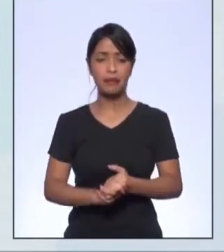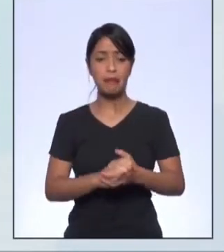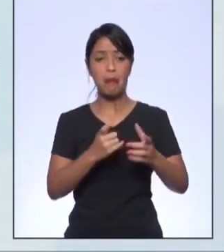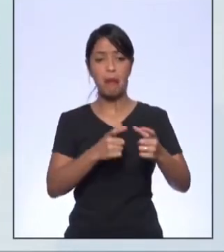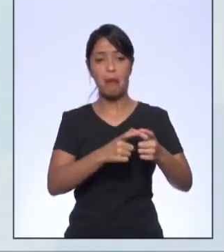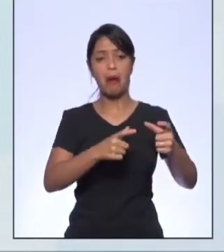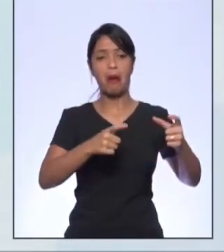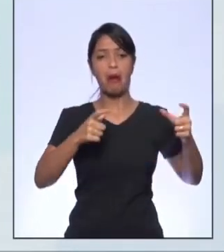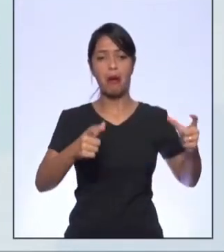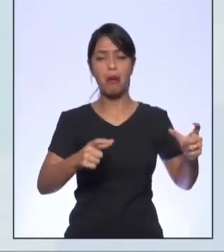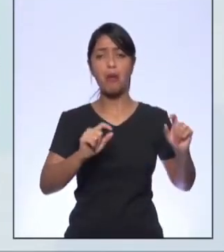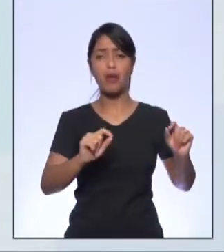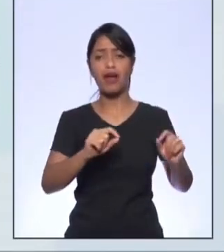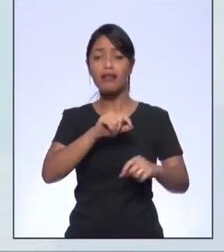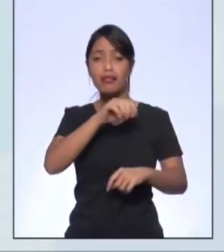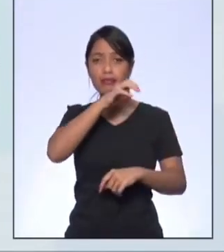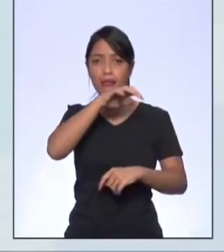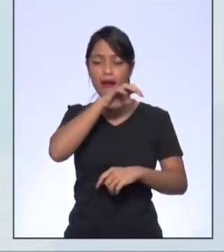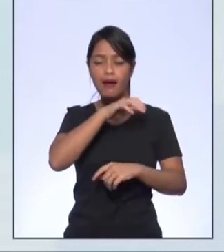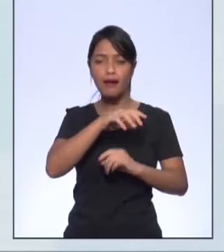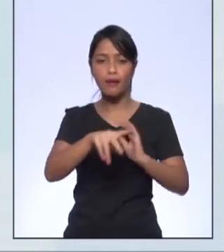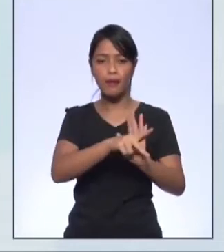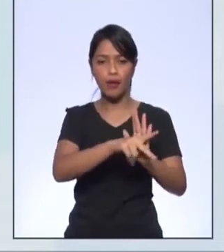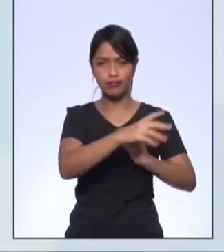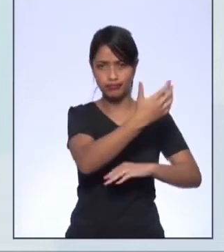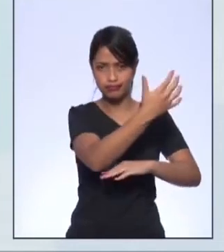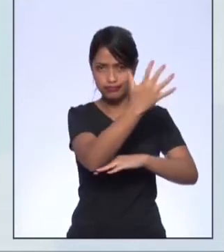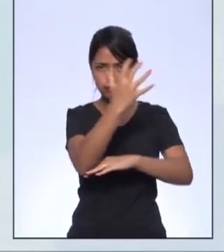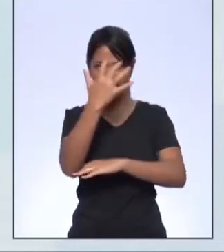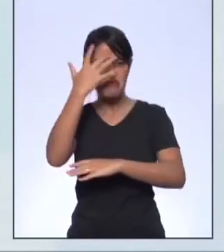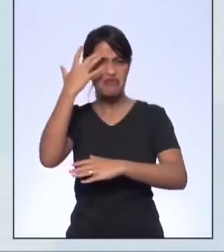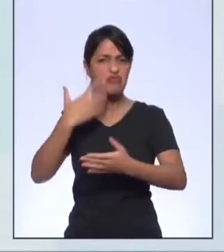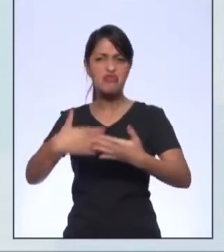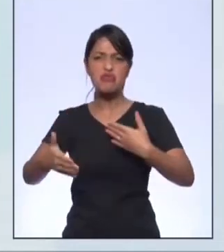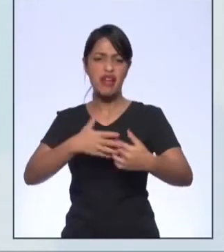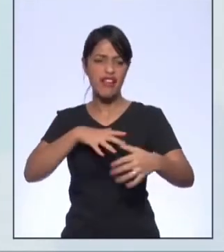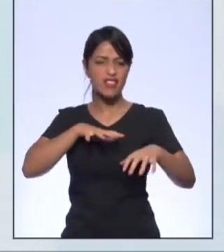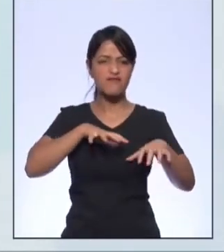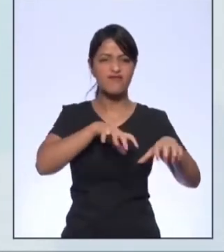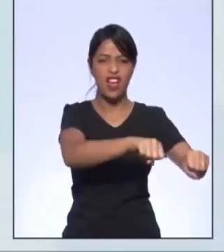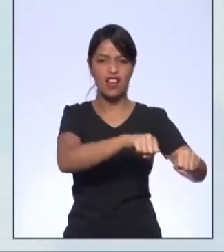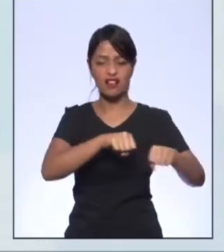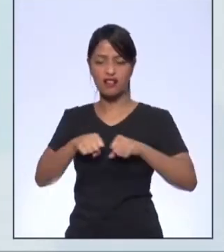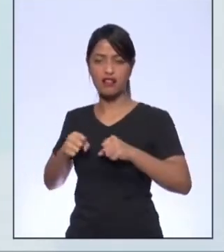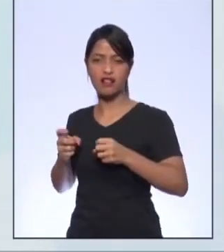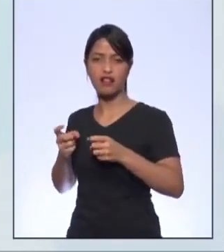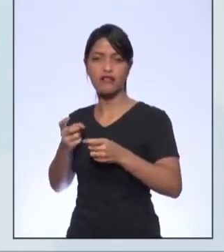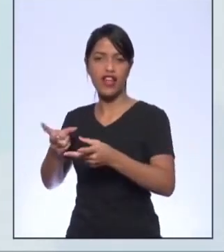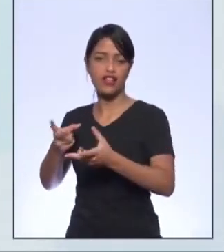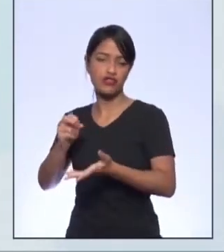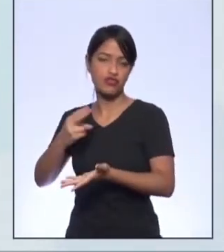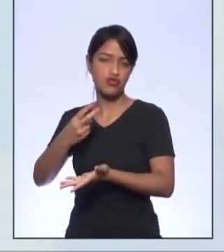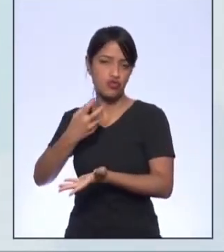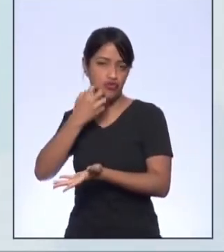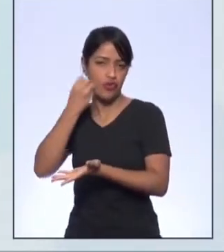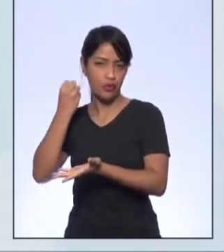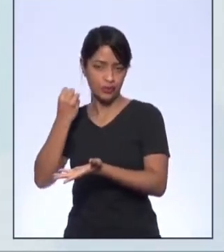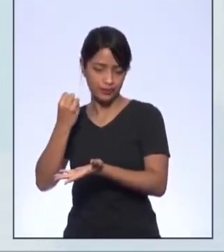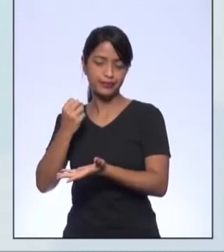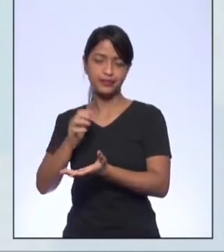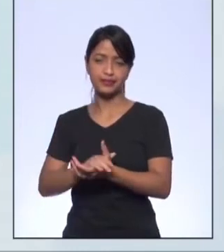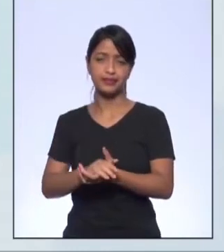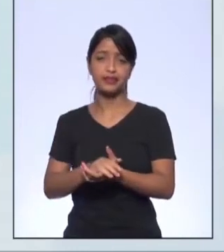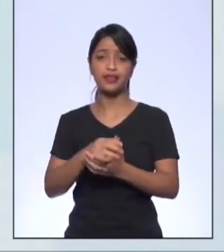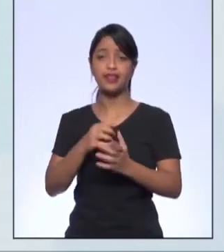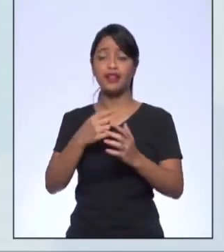número chegam animais silvestres a esses estabelecimentos. A justificativa para tal fato é a de que foram